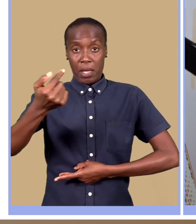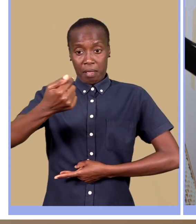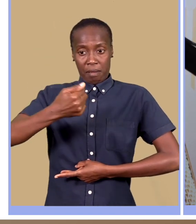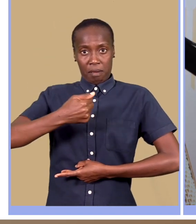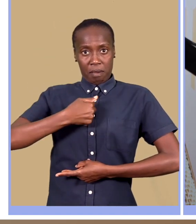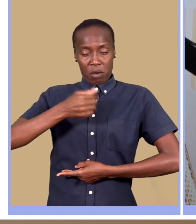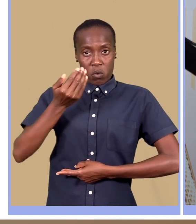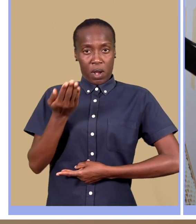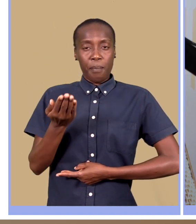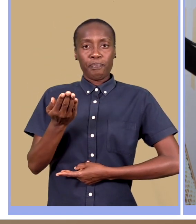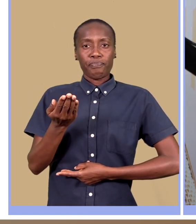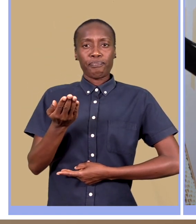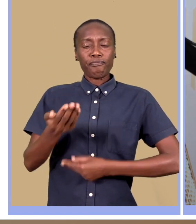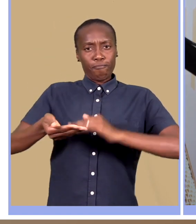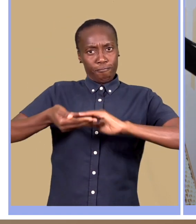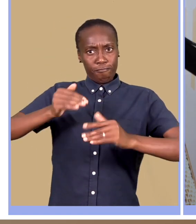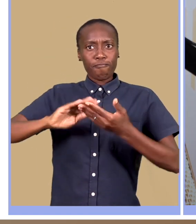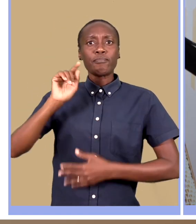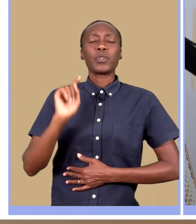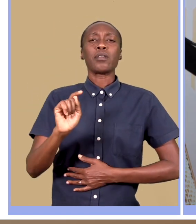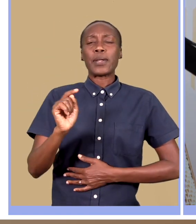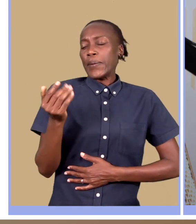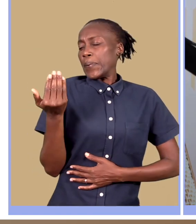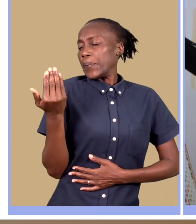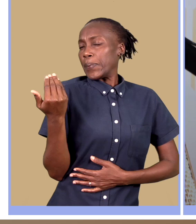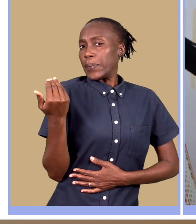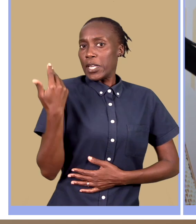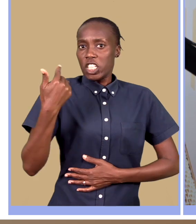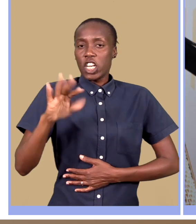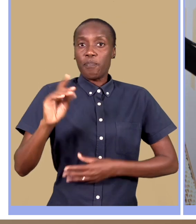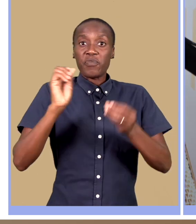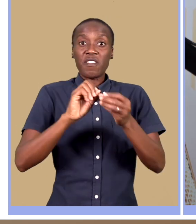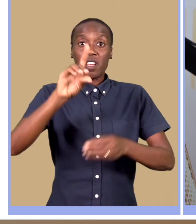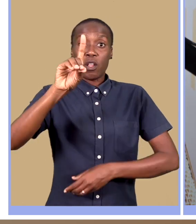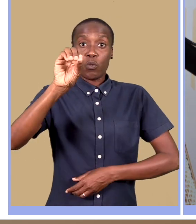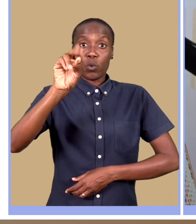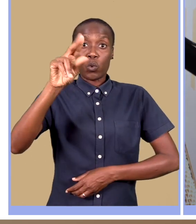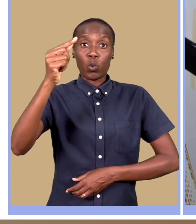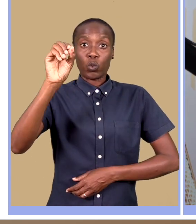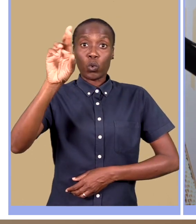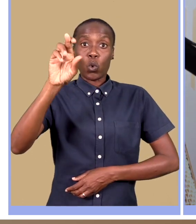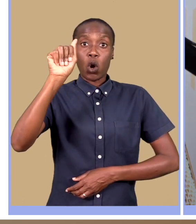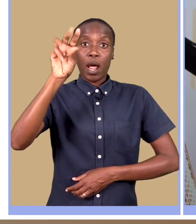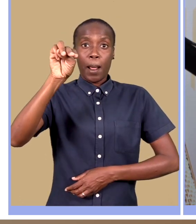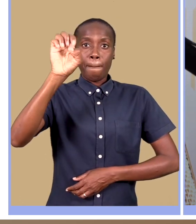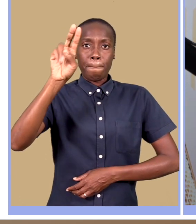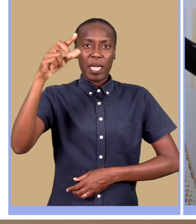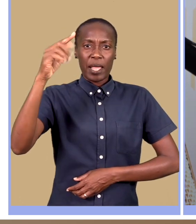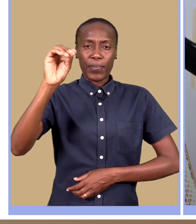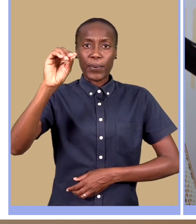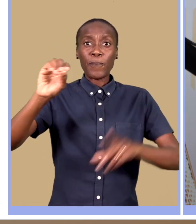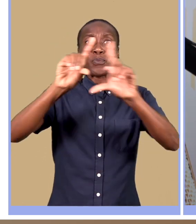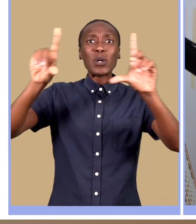estou baseado, foi aberto há pouco tempo um doutoramento em riscos complexos